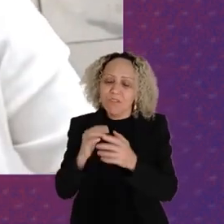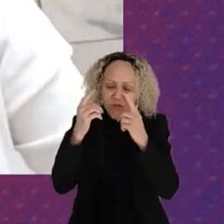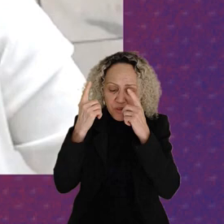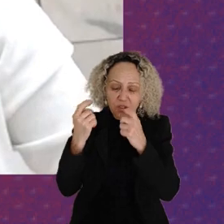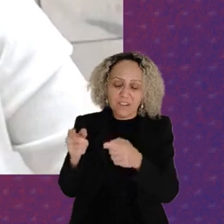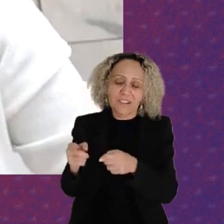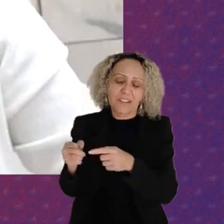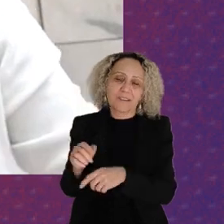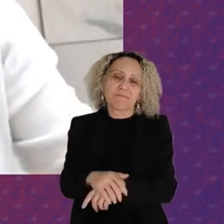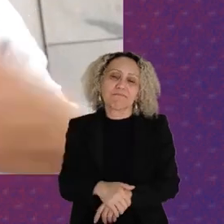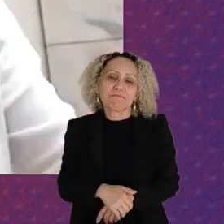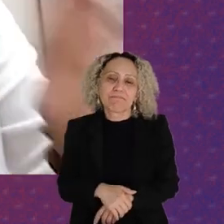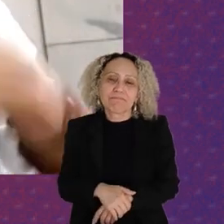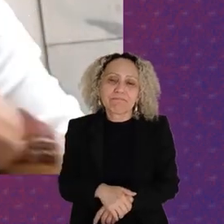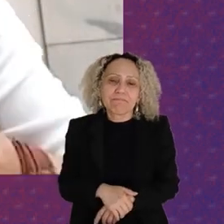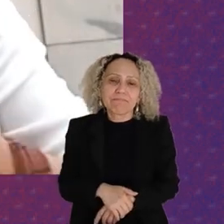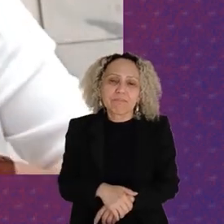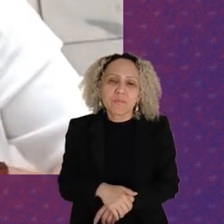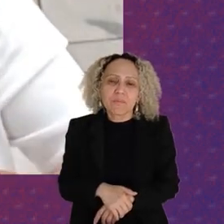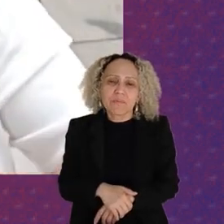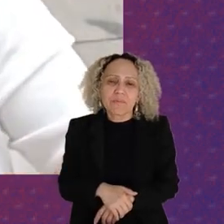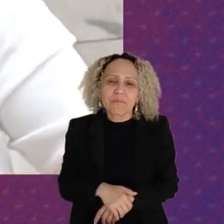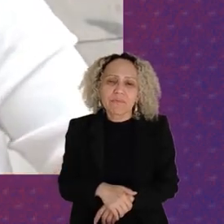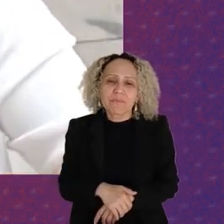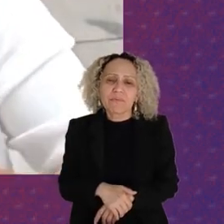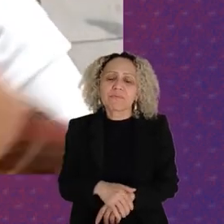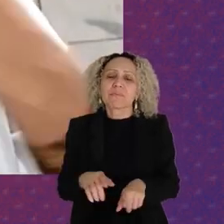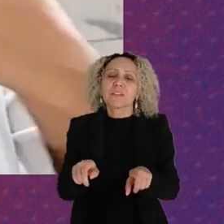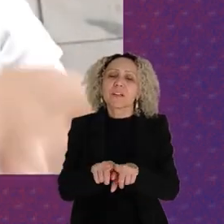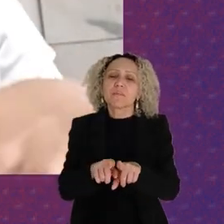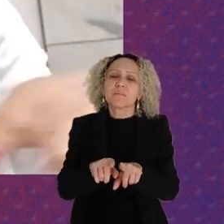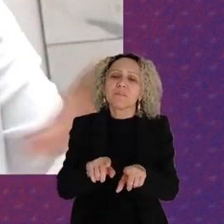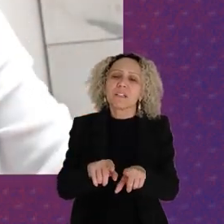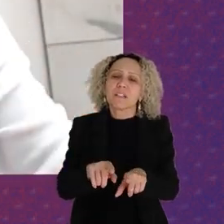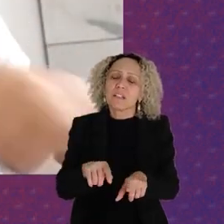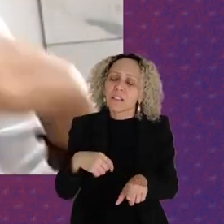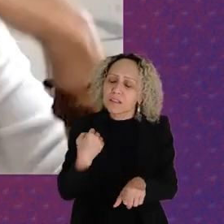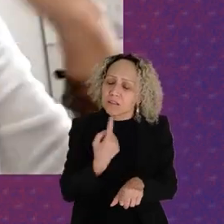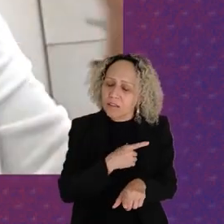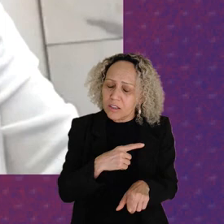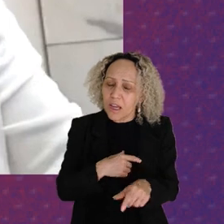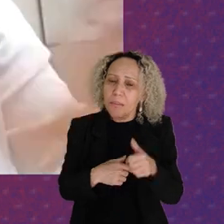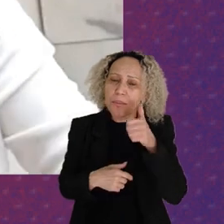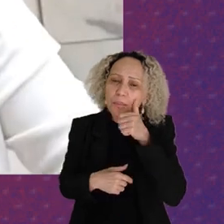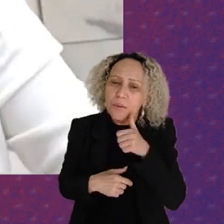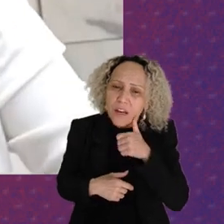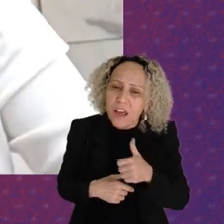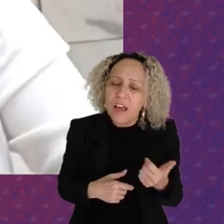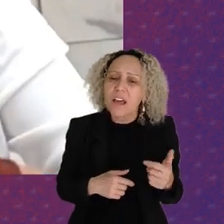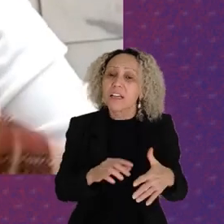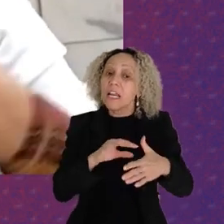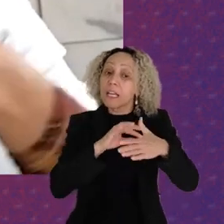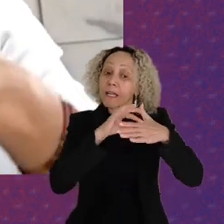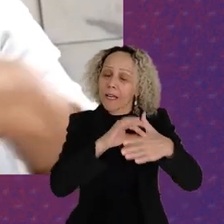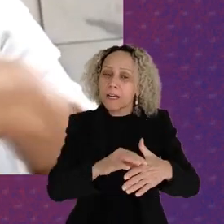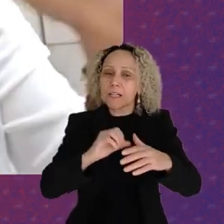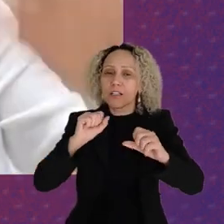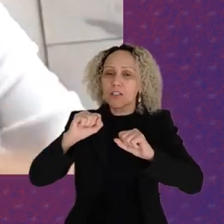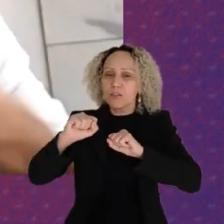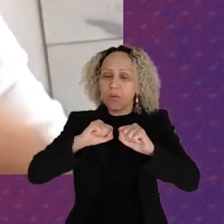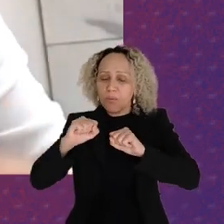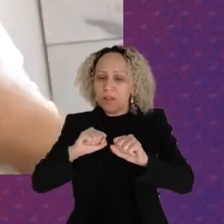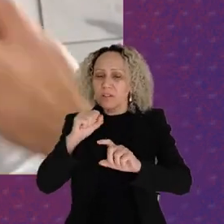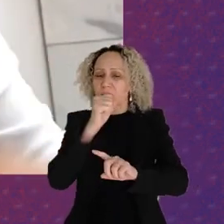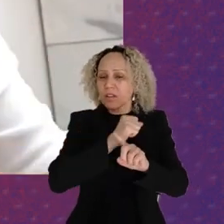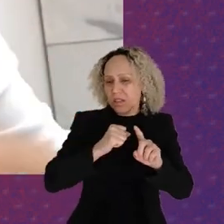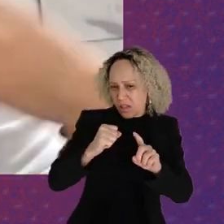nesse processo. Assim como a gente tem mulheres que são lideranças de movimento social, dentro da luta sindical, e que